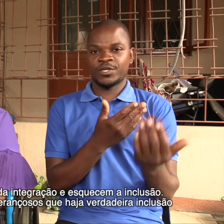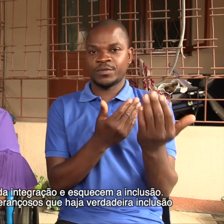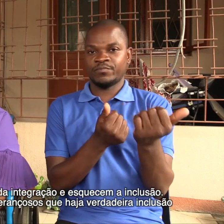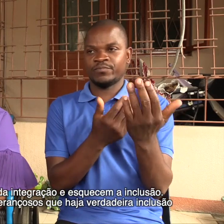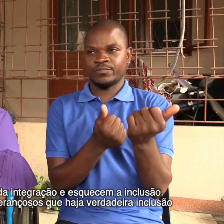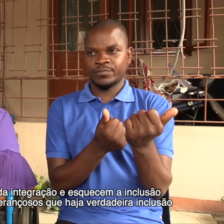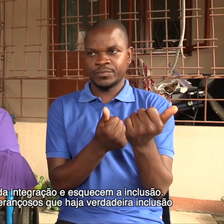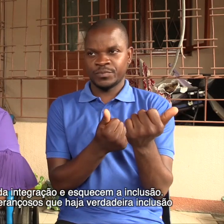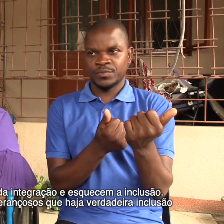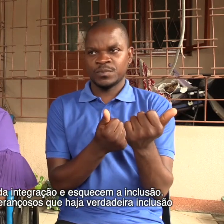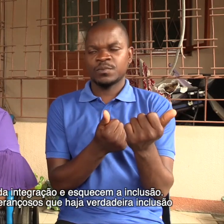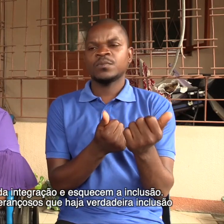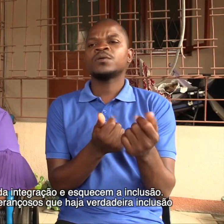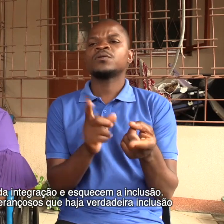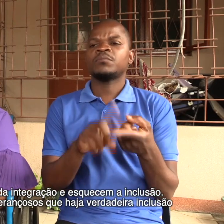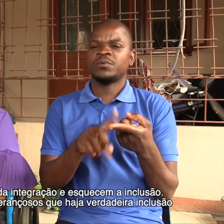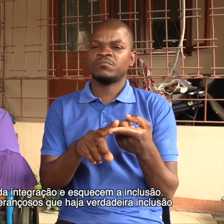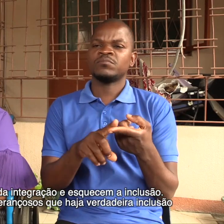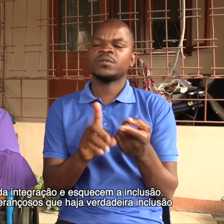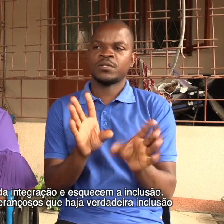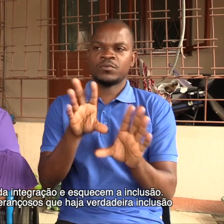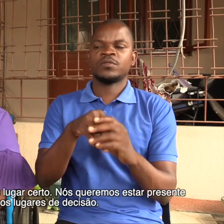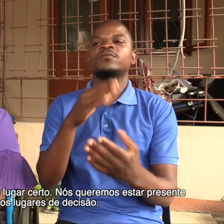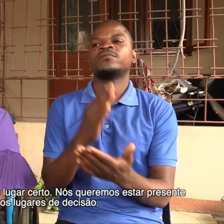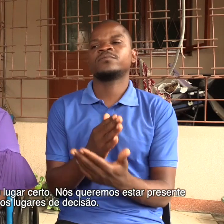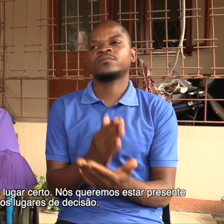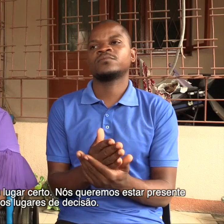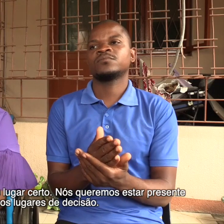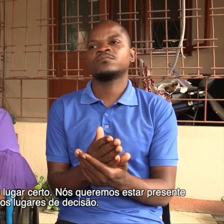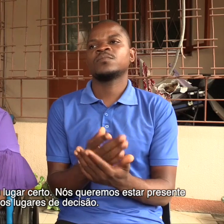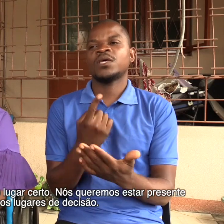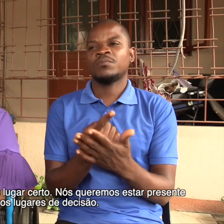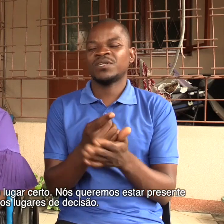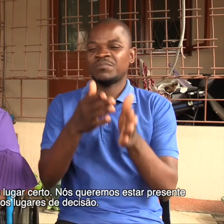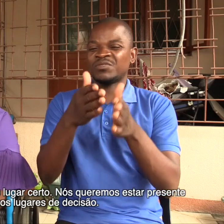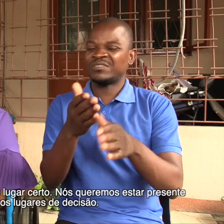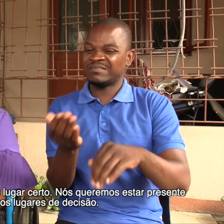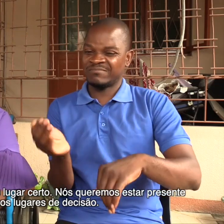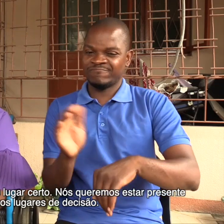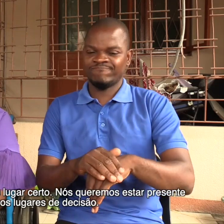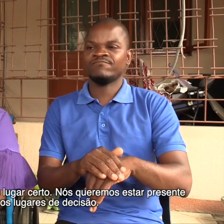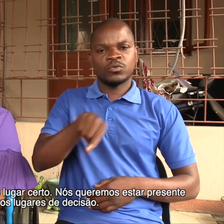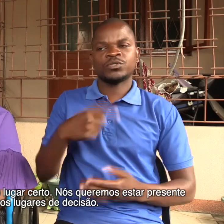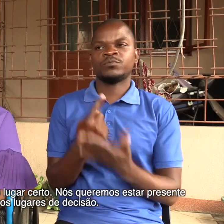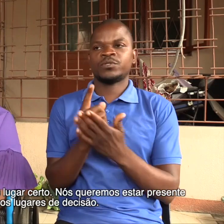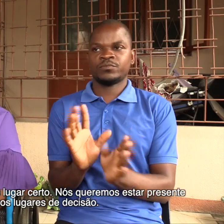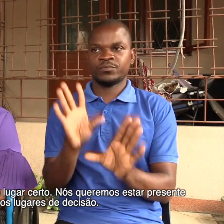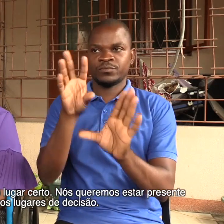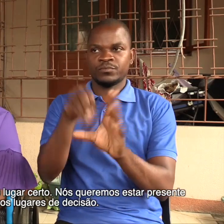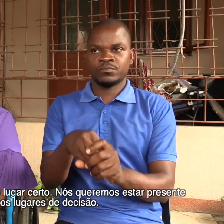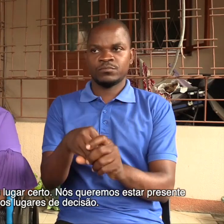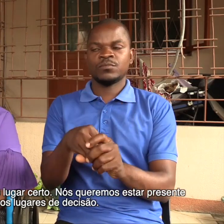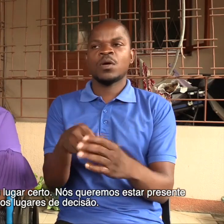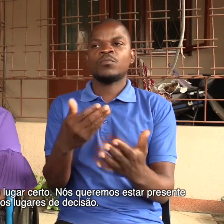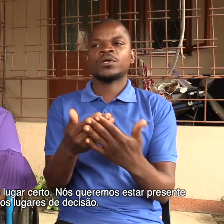que haja uma verdadeira inclusão. Colocar as pessoas certas nos lugares certos. Nós queremos